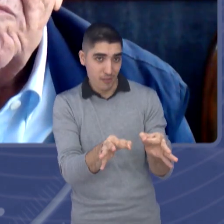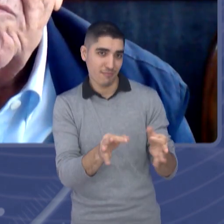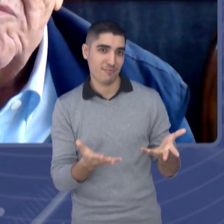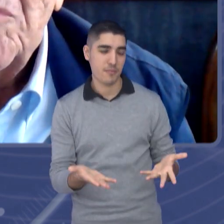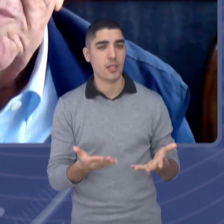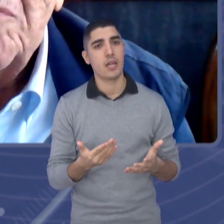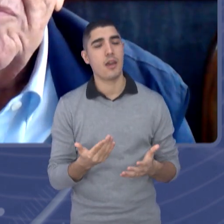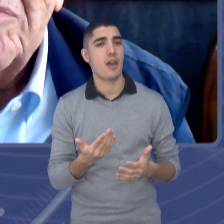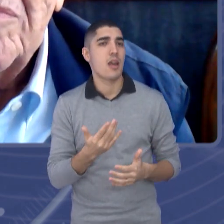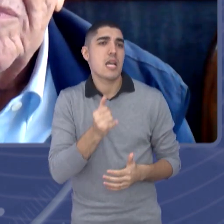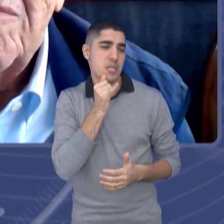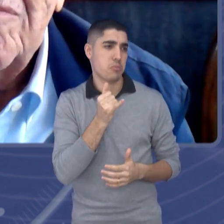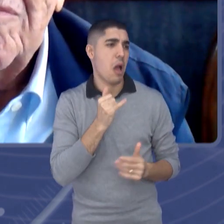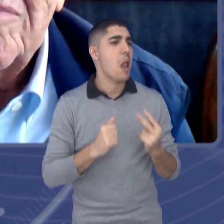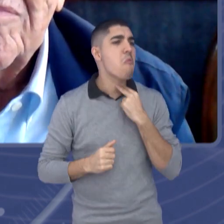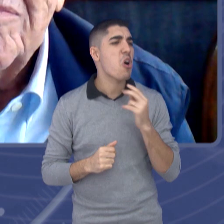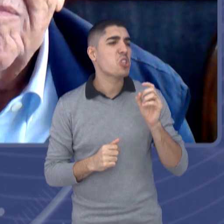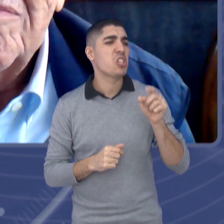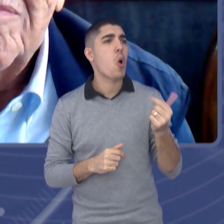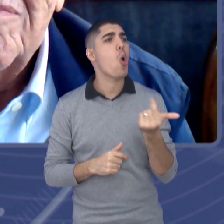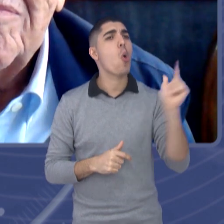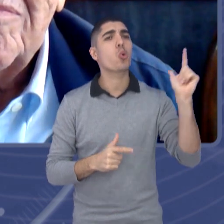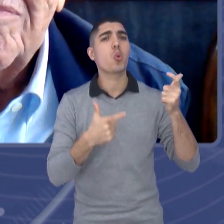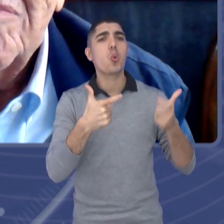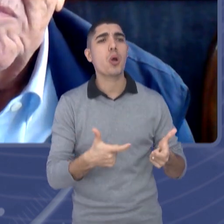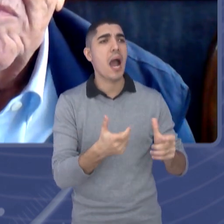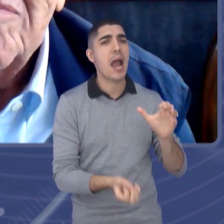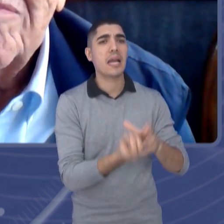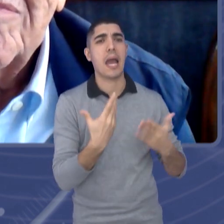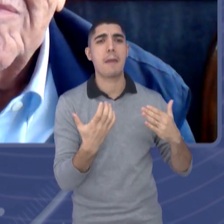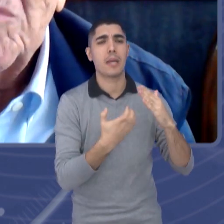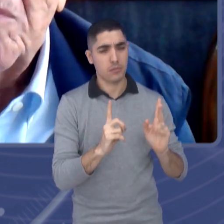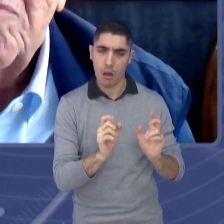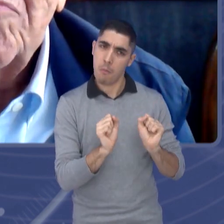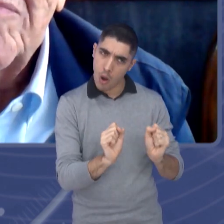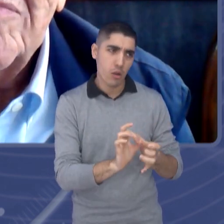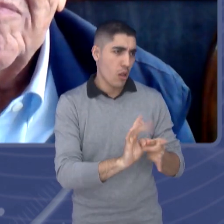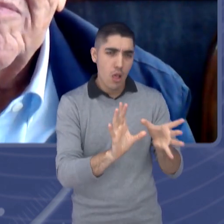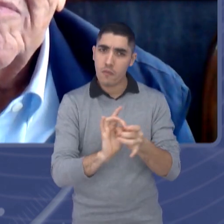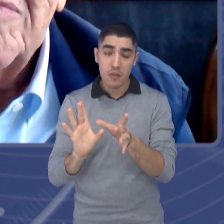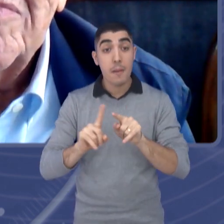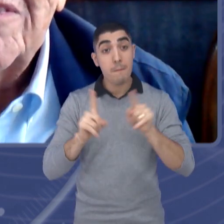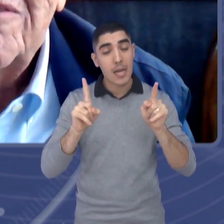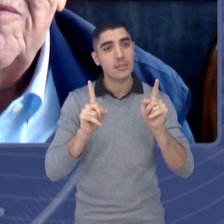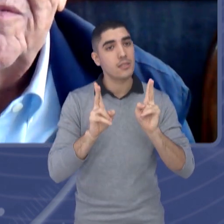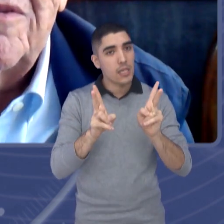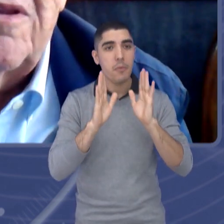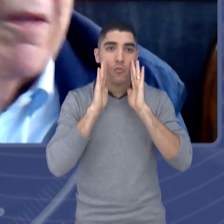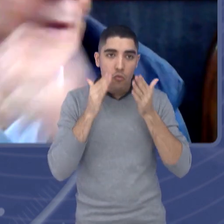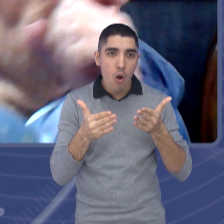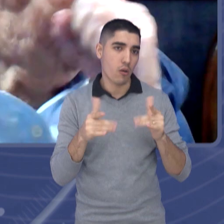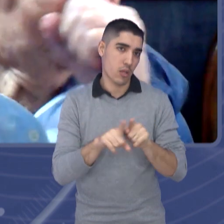Não que não possa sair, né? Quando a gente quer mais é que cresça, né? Mas primeiro a gente tem que pensar aqui na nossa comunidade, no